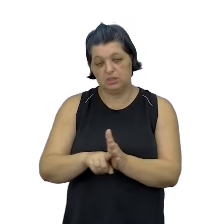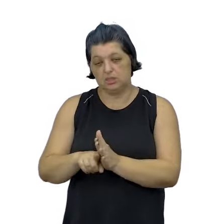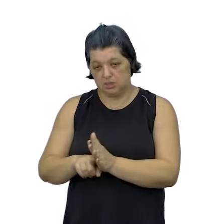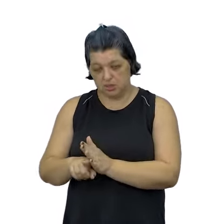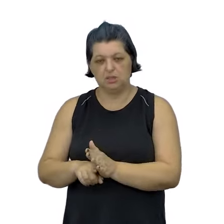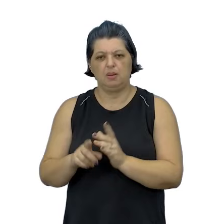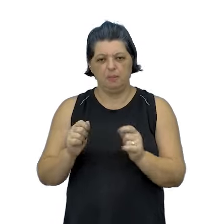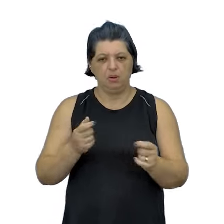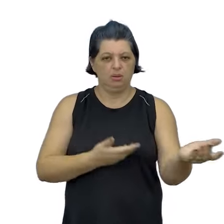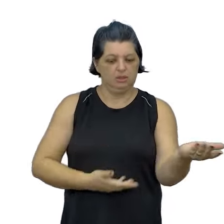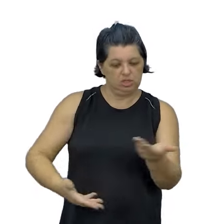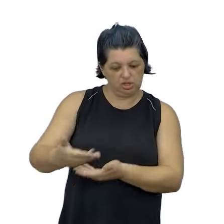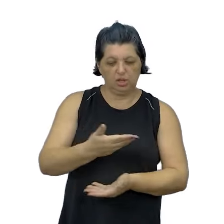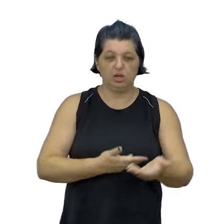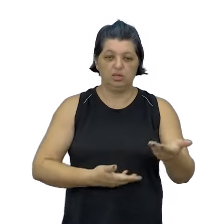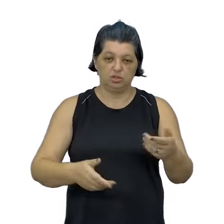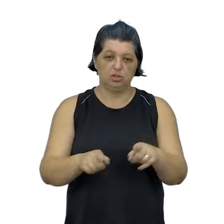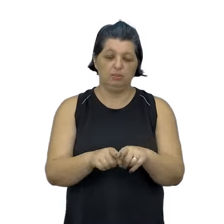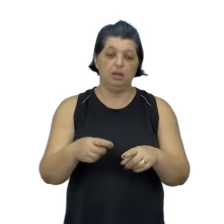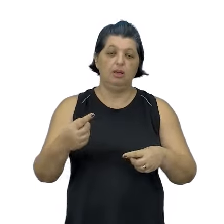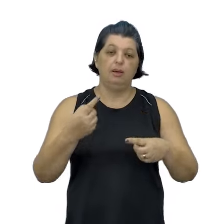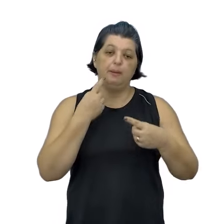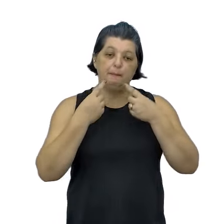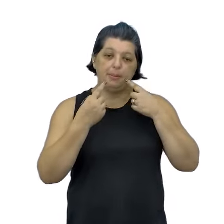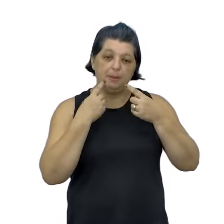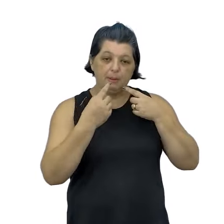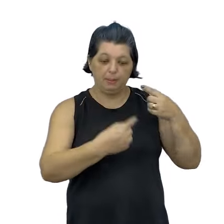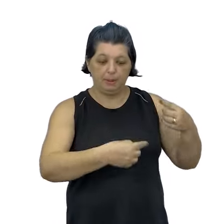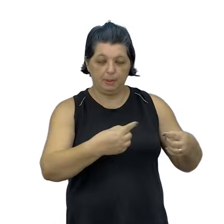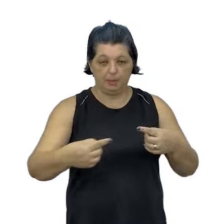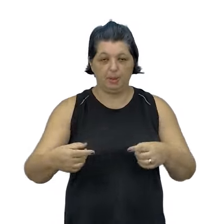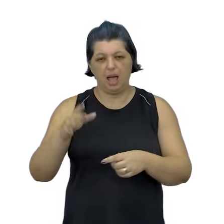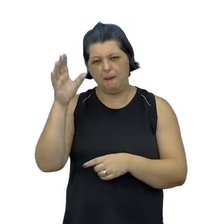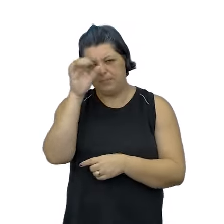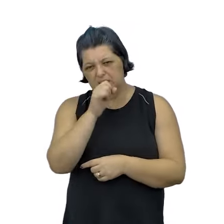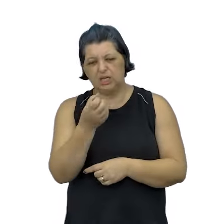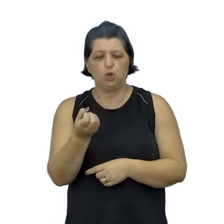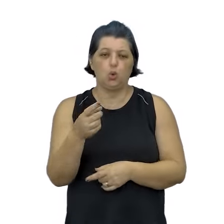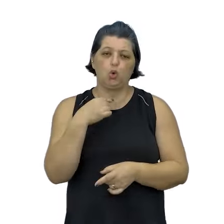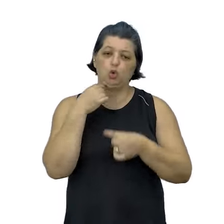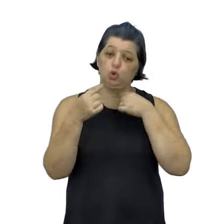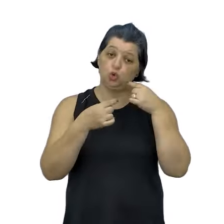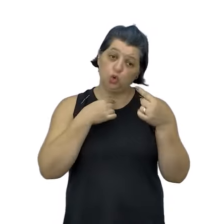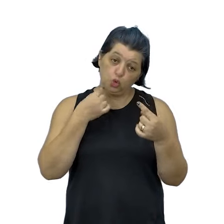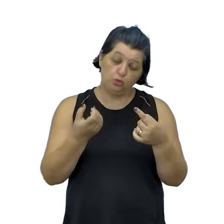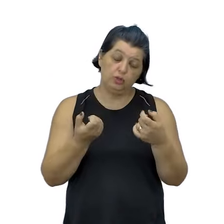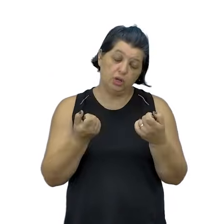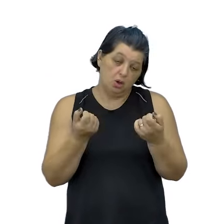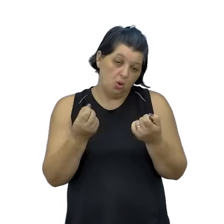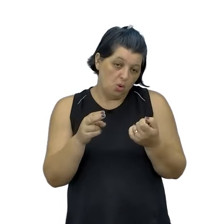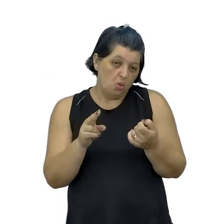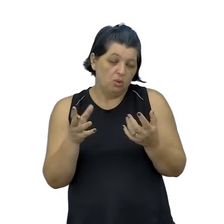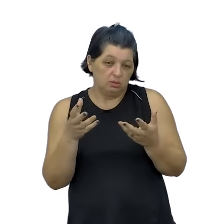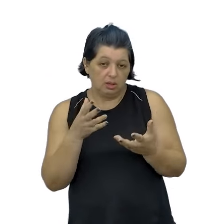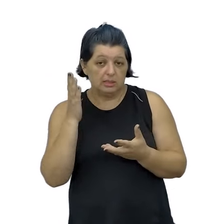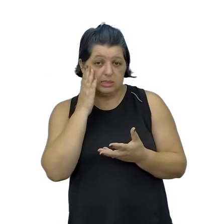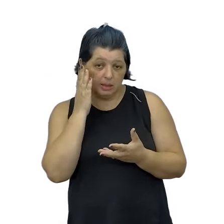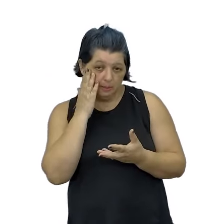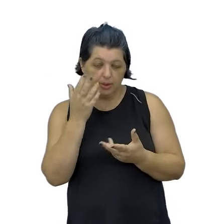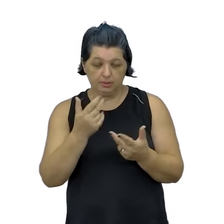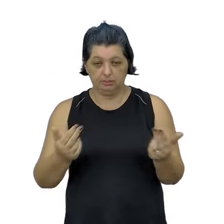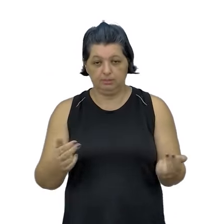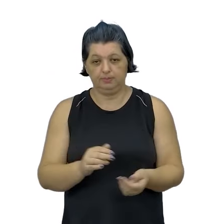deles interagirem, né? Discutindo às vezes o que eles aprenderam ou não, se eles têm dúvida ou eles querem sanar alguma dúvida. E,